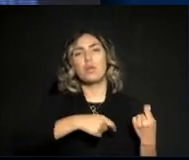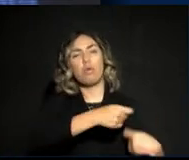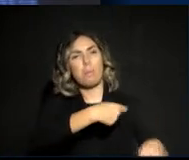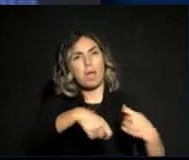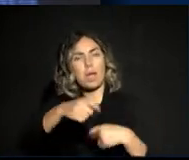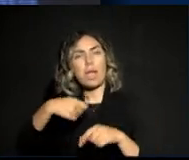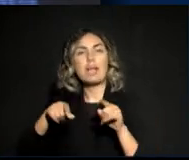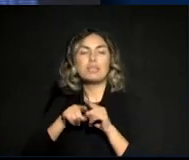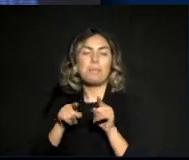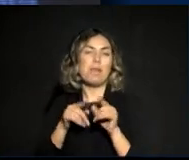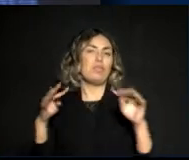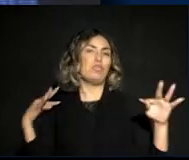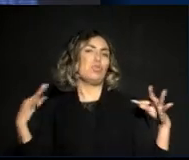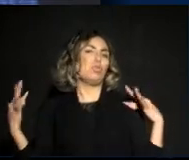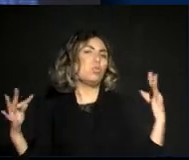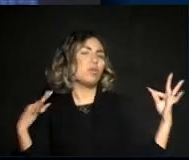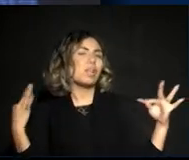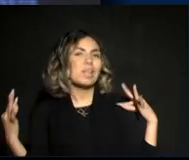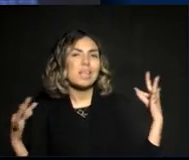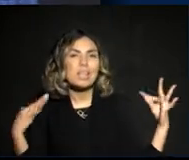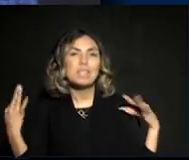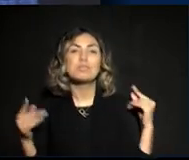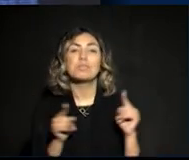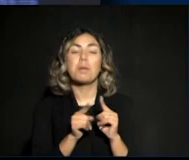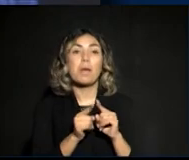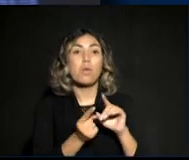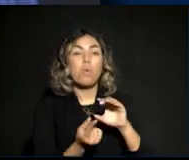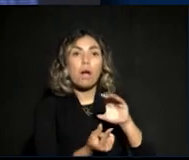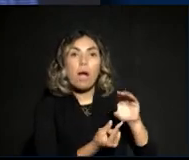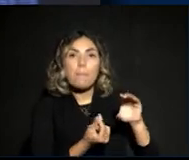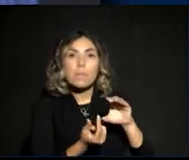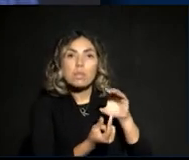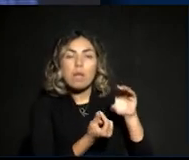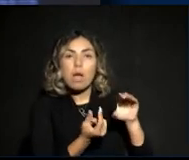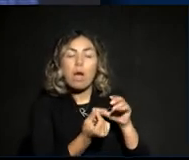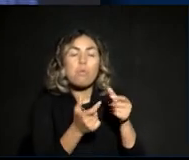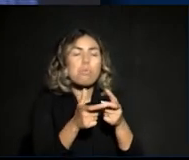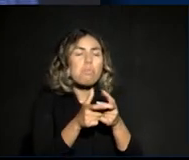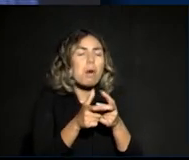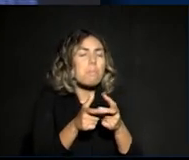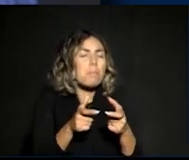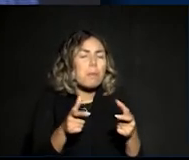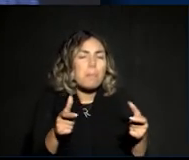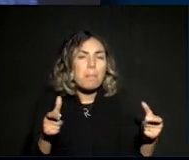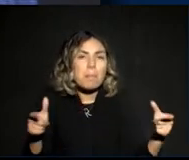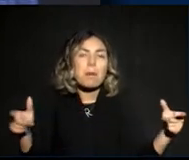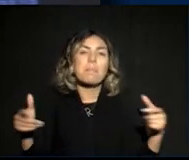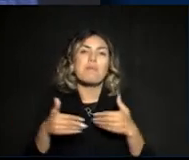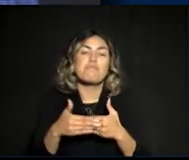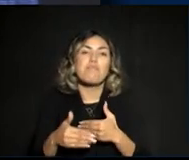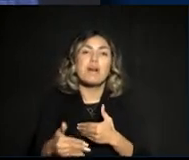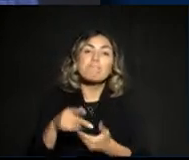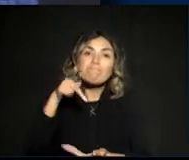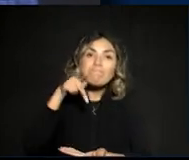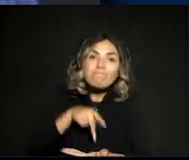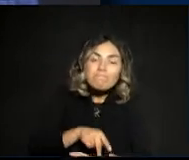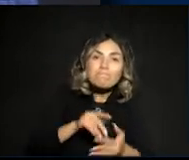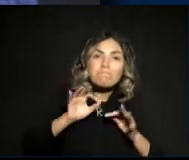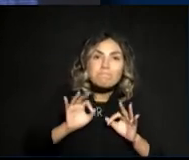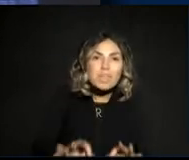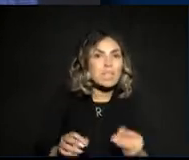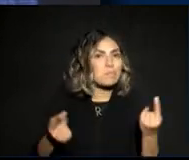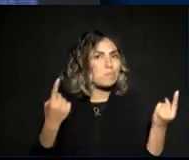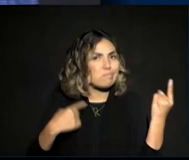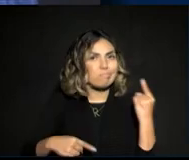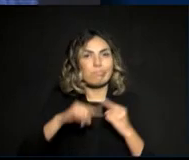do ponto de vista do Turismo do ponto de vista do Capital que vai ser gerado lá e depois Invista na mobilidade urbana estão de fato um renascimento